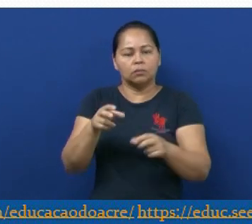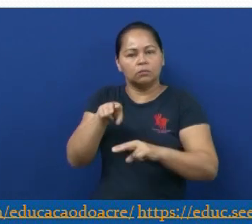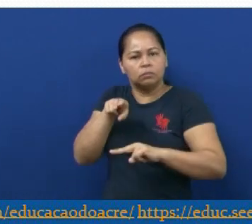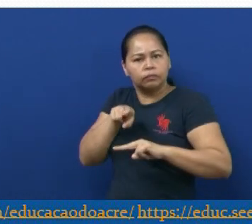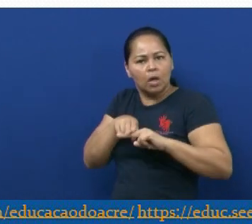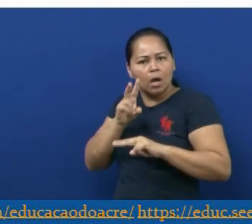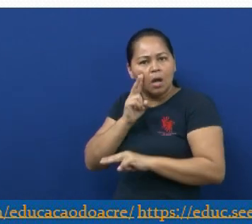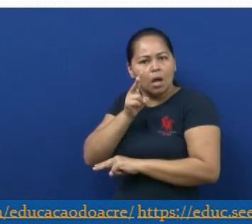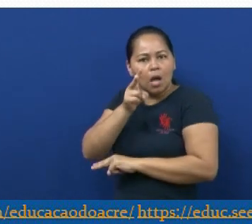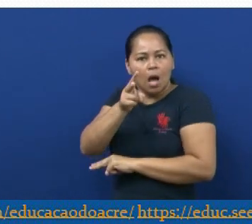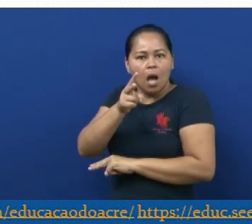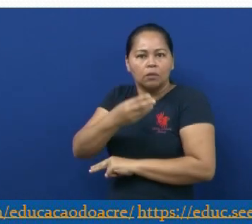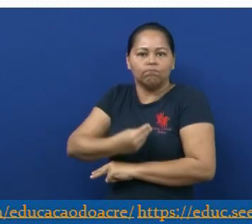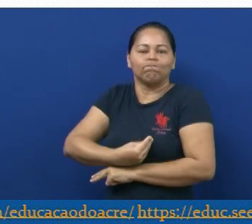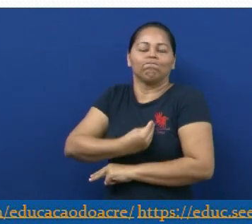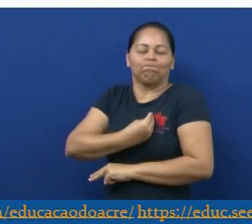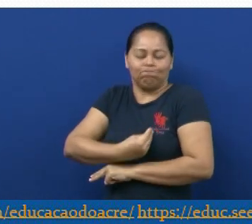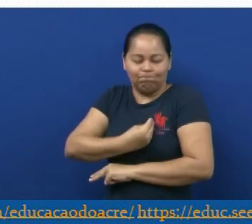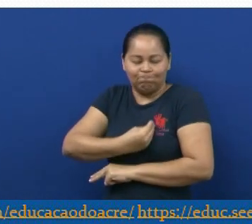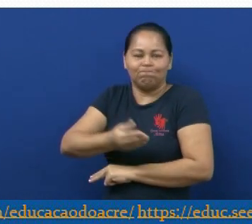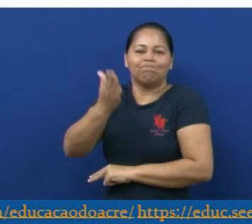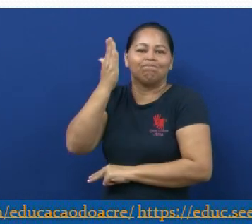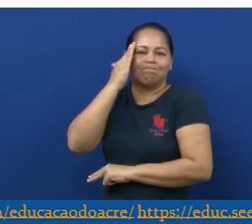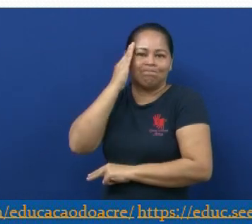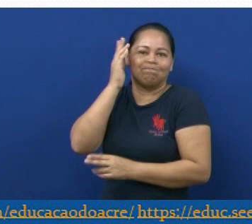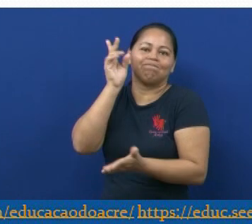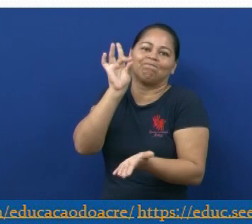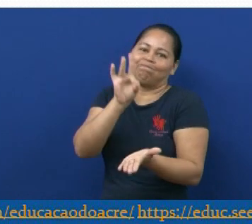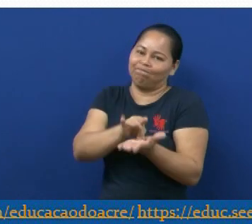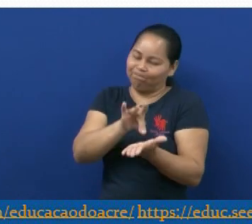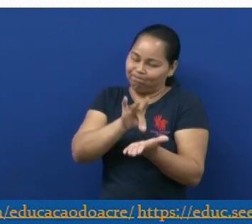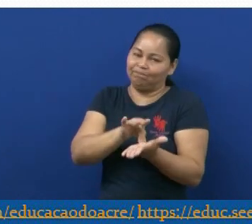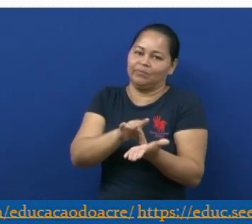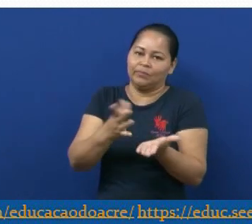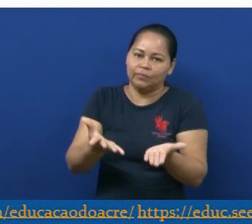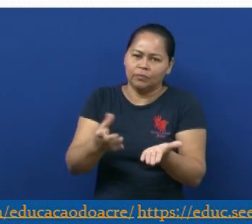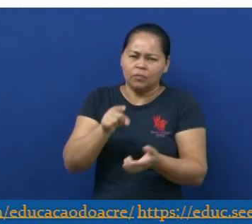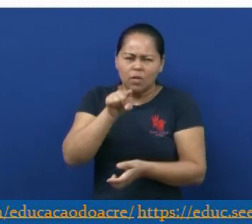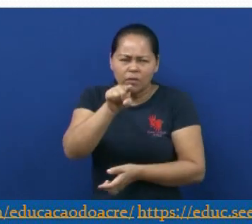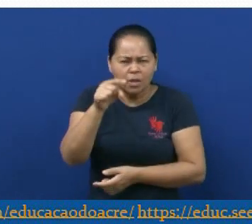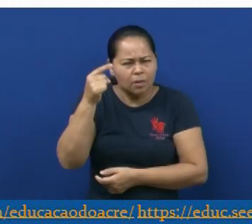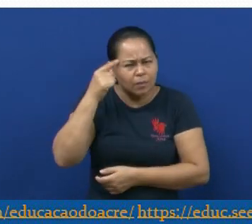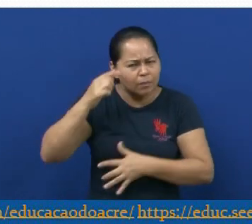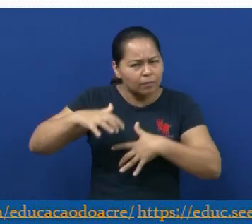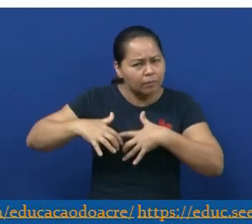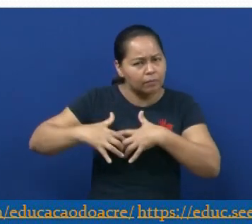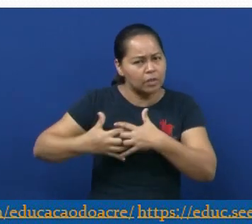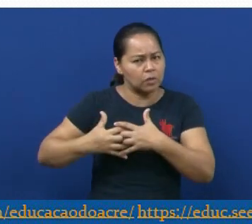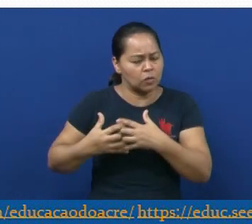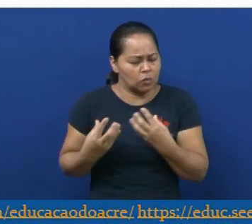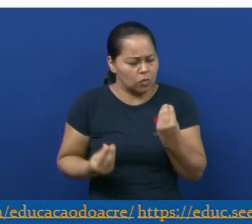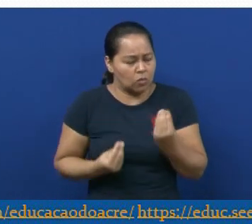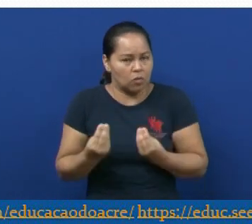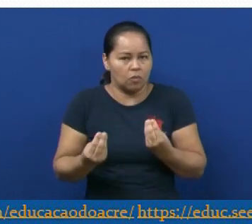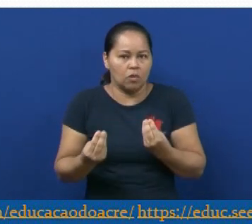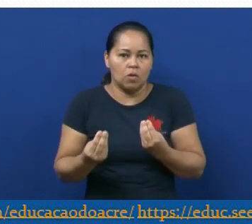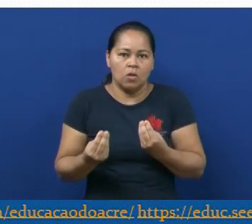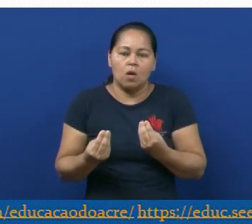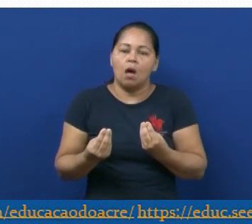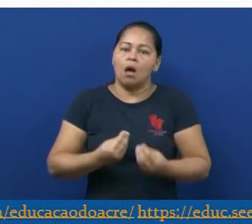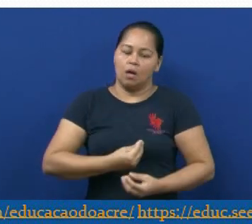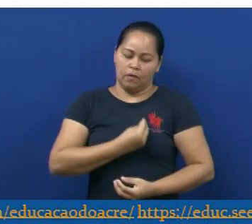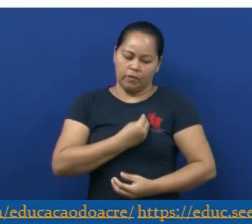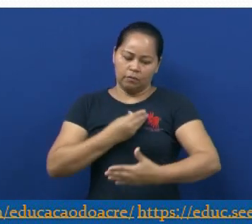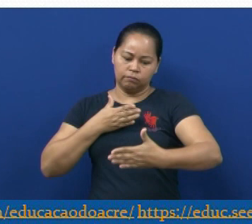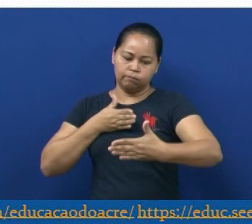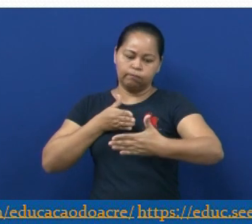para personagens atuantes e protagonistas nesse cenário. Você já pensou como isso passou a interferir nas nossas vidas